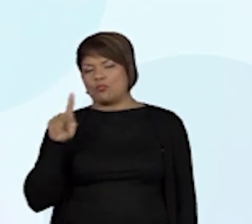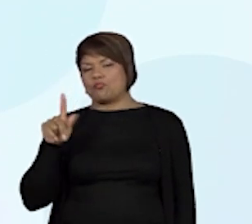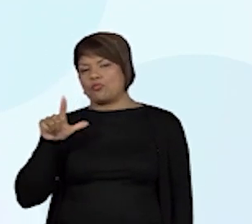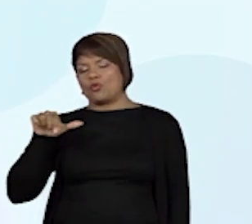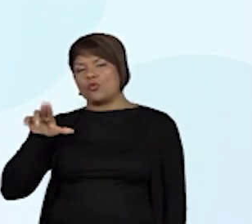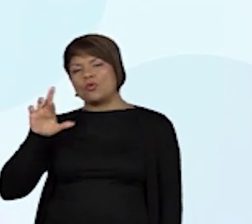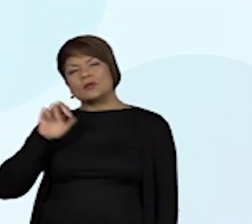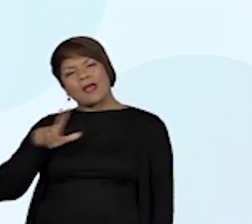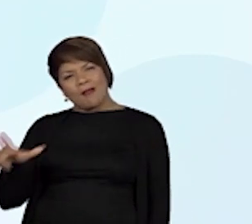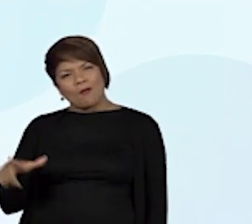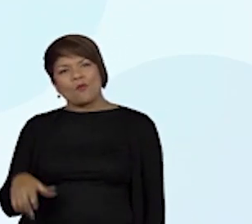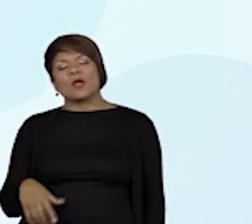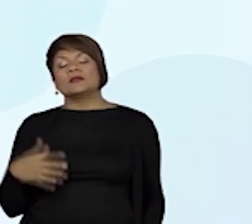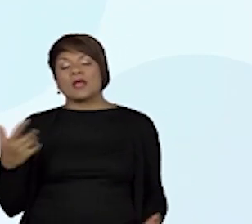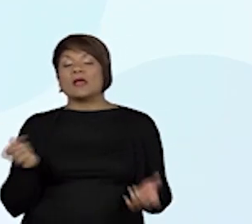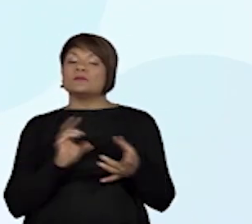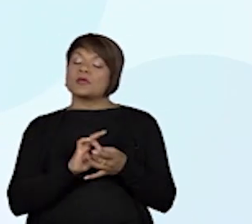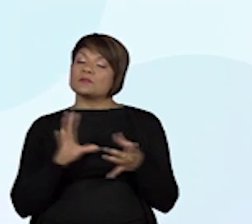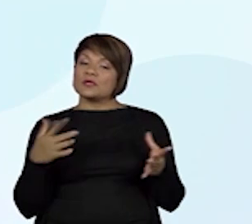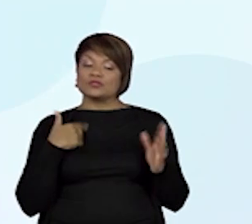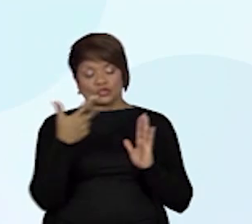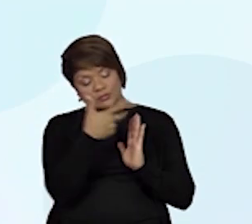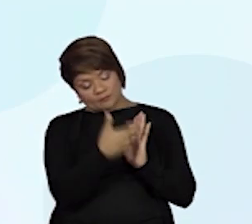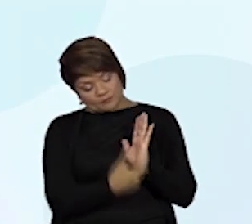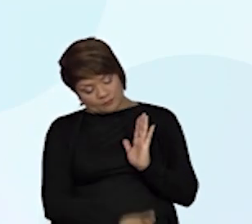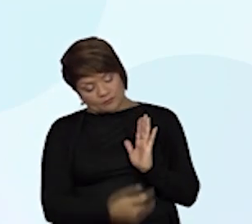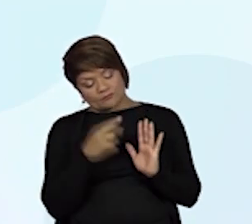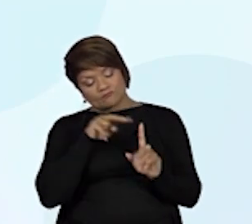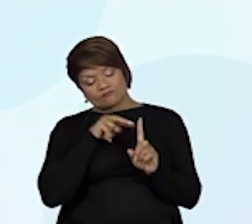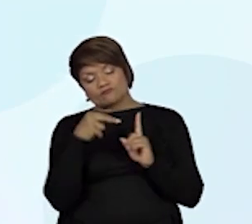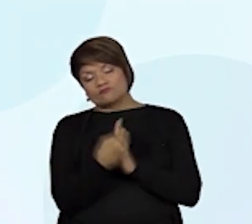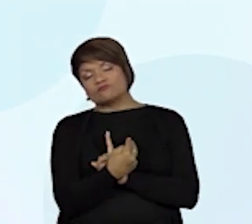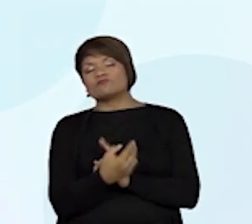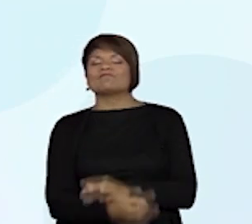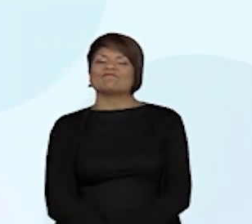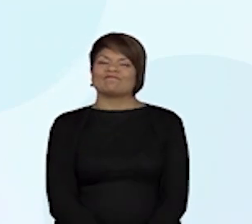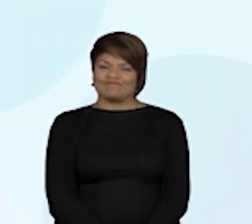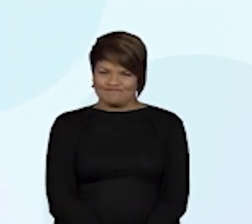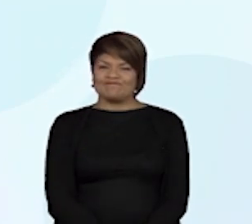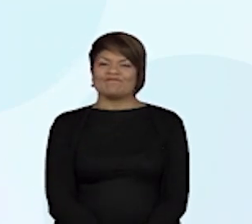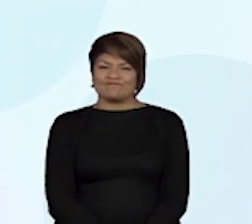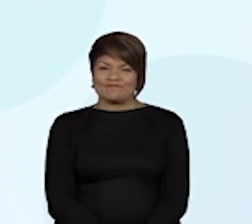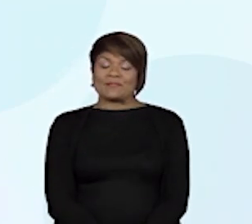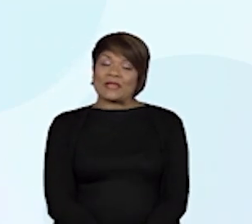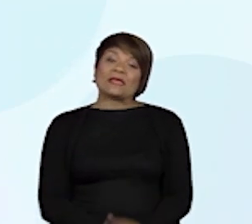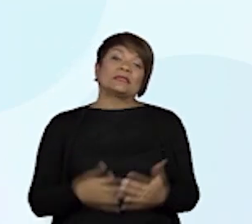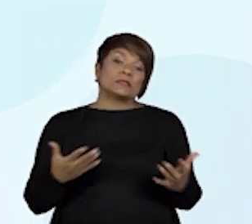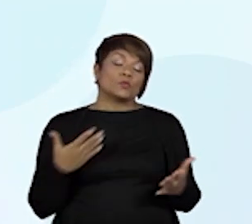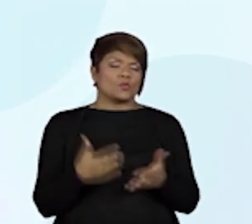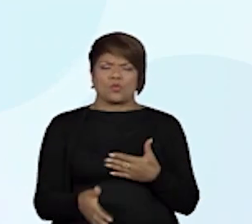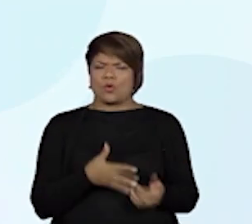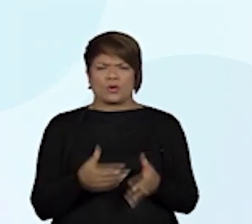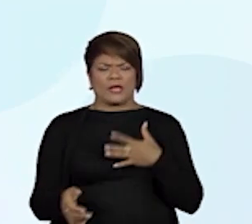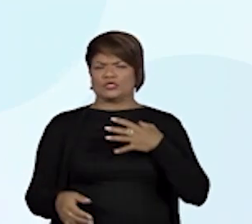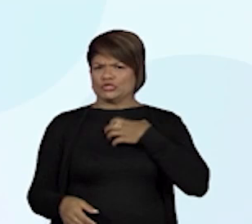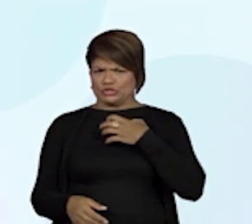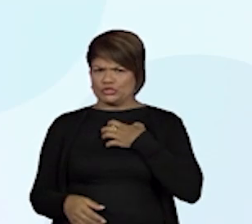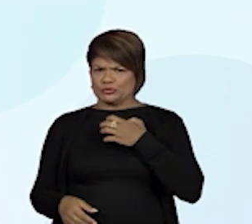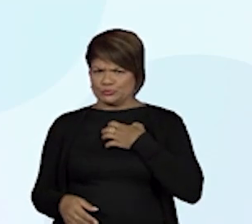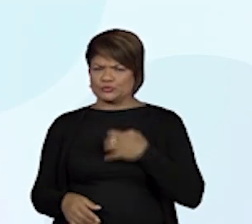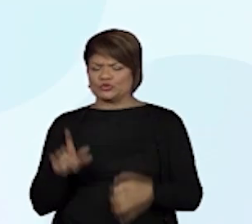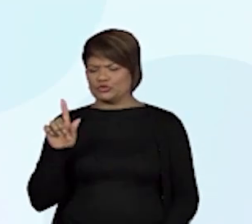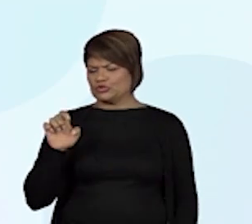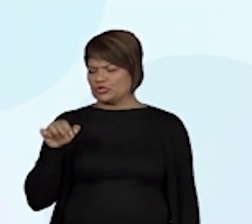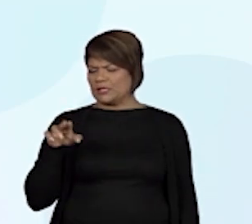vista. Essa parte do ponto de vista, professora, em qualquer tipo de gênero que você